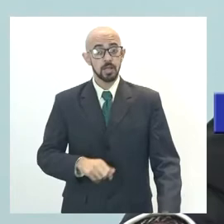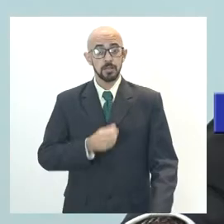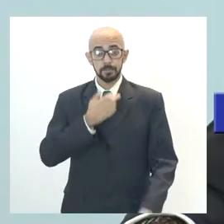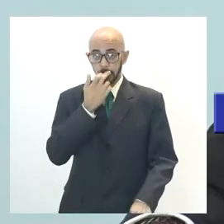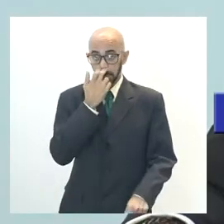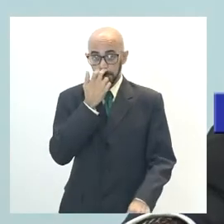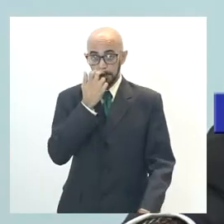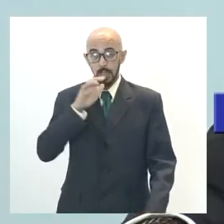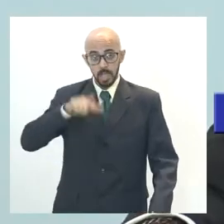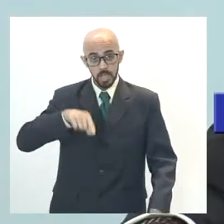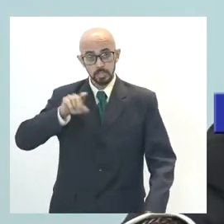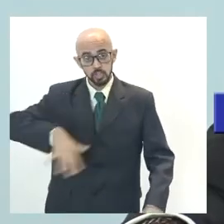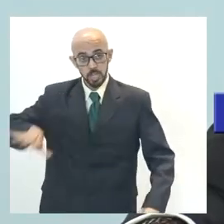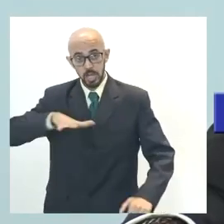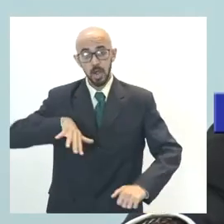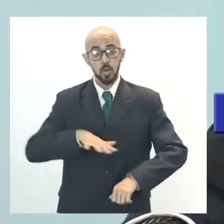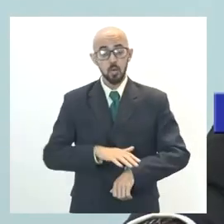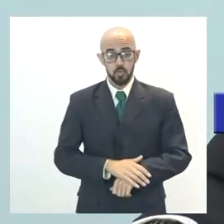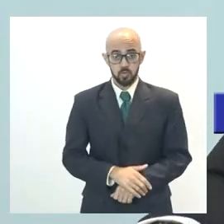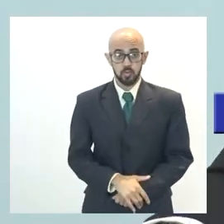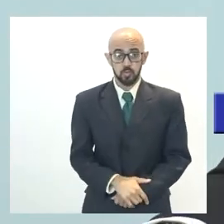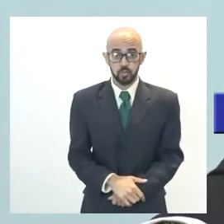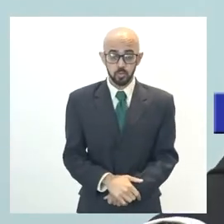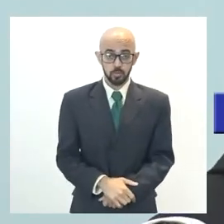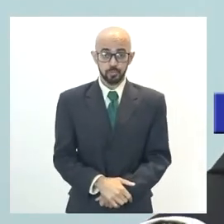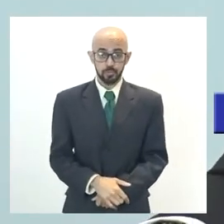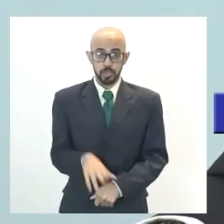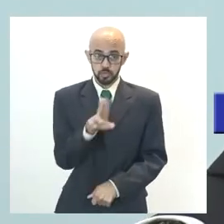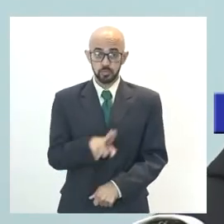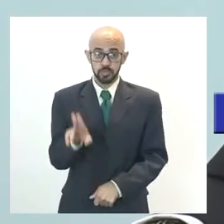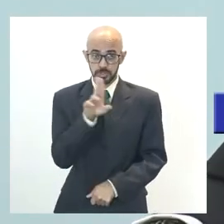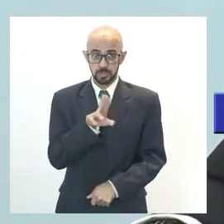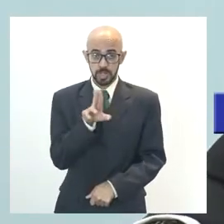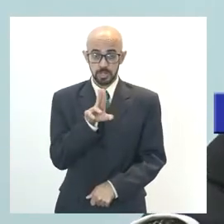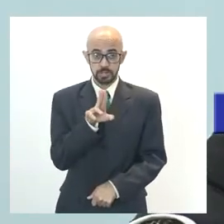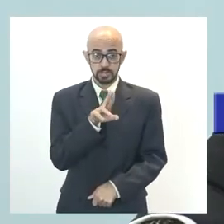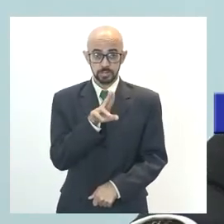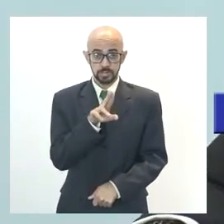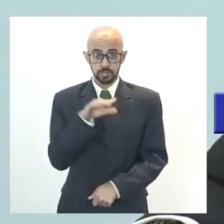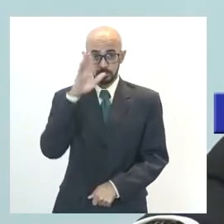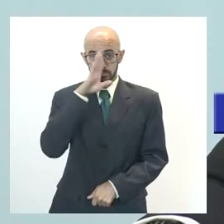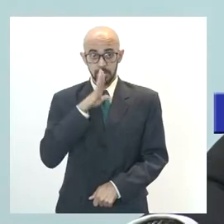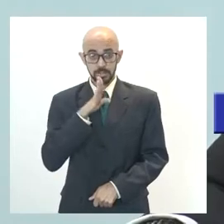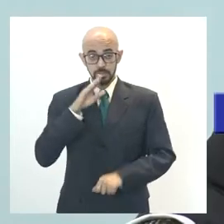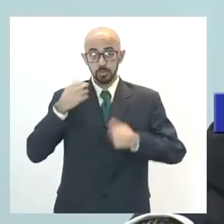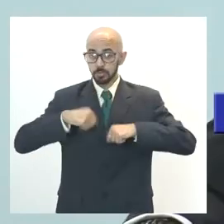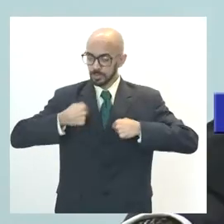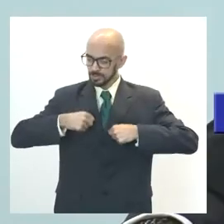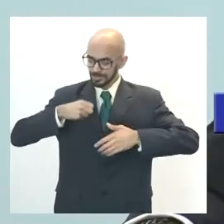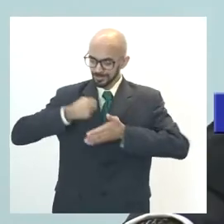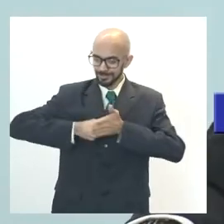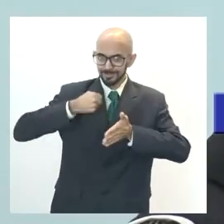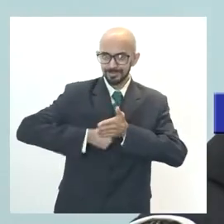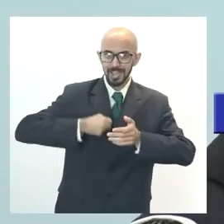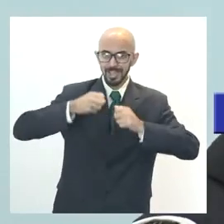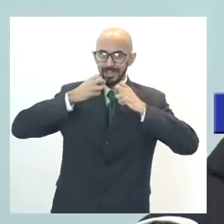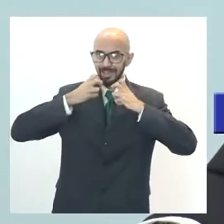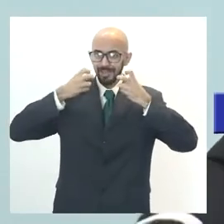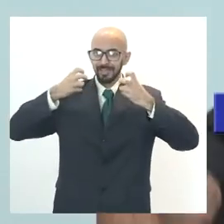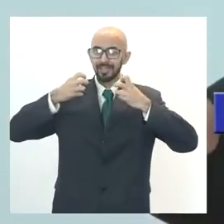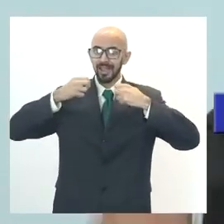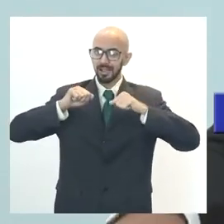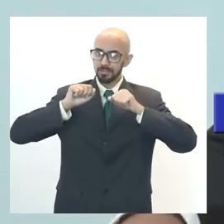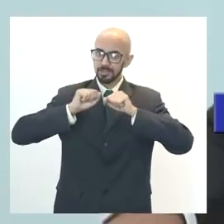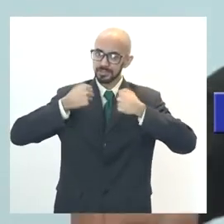modo geral e as Universidades desse país tem que se levantar tem que